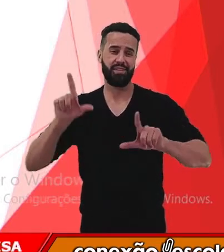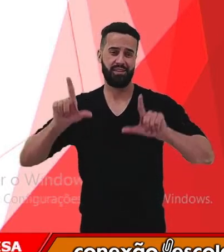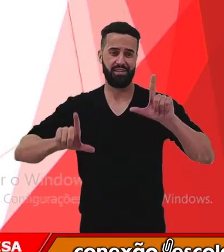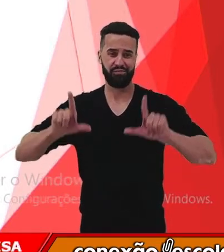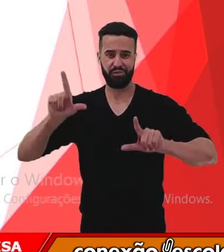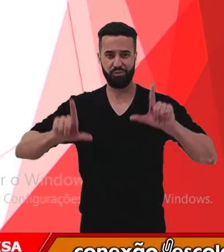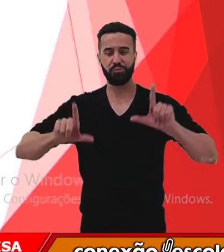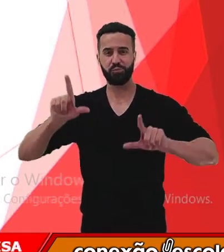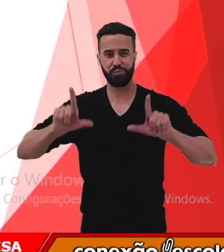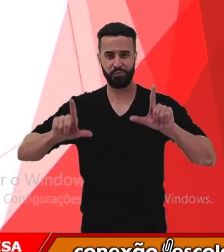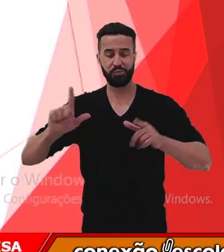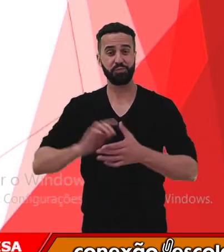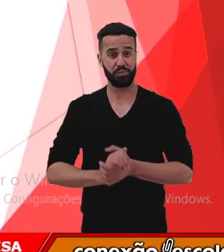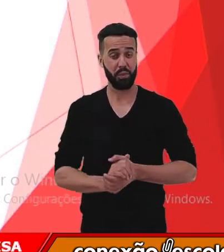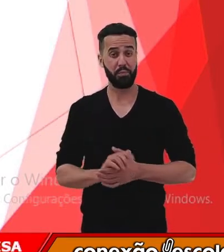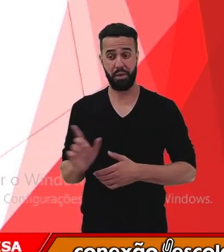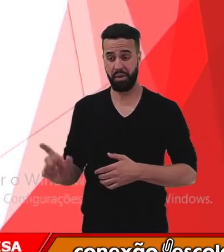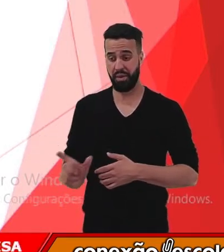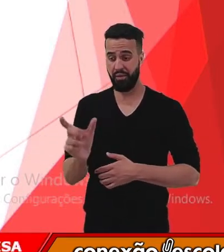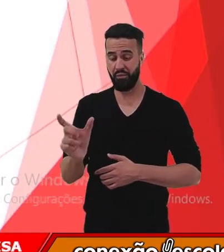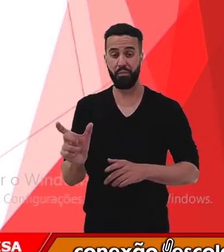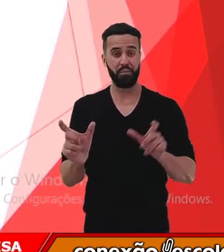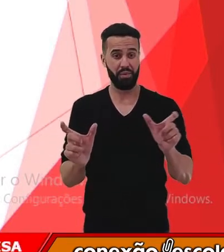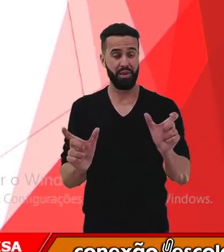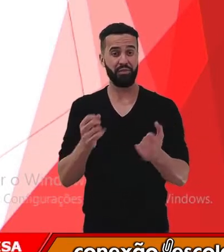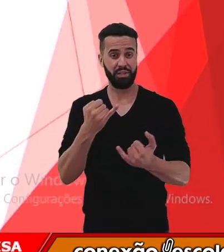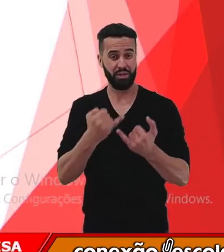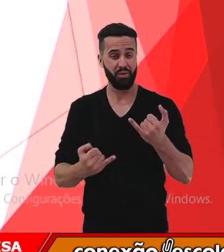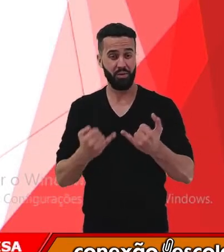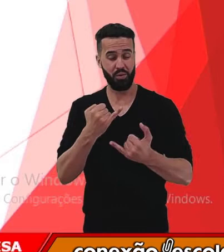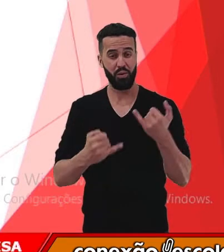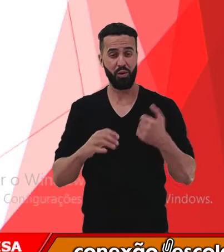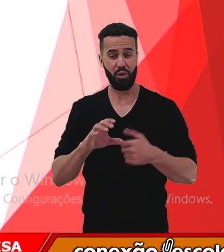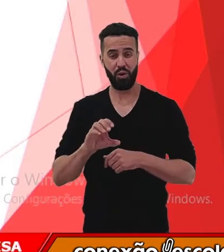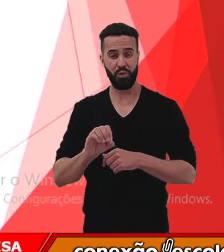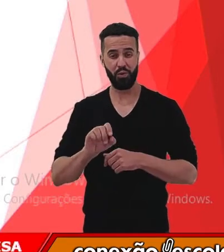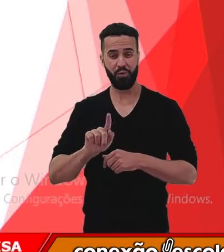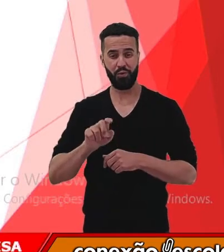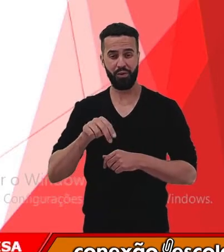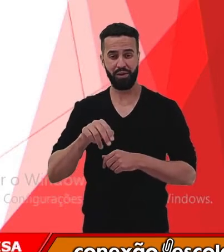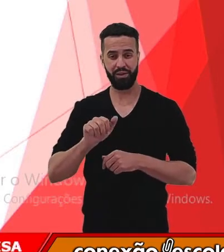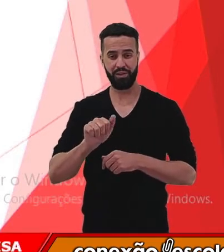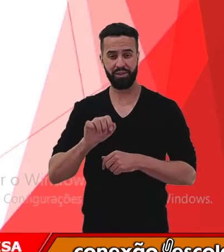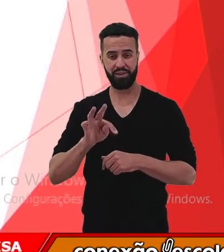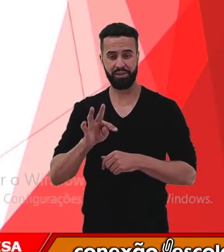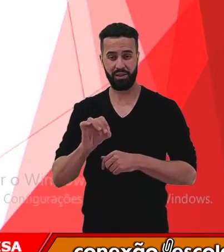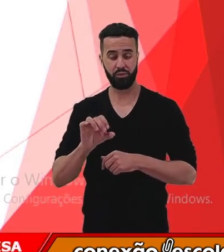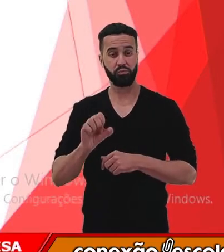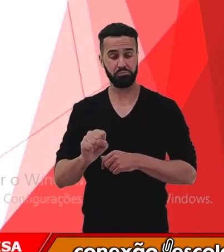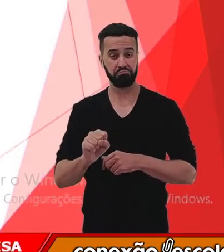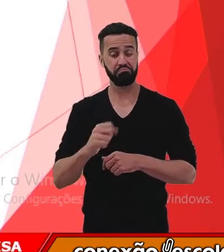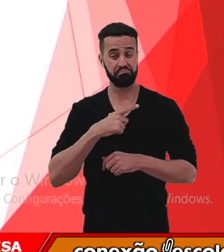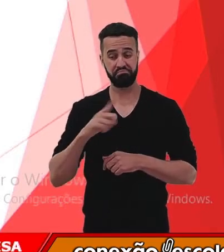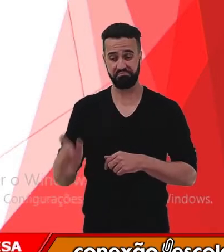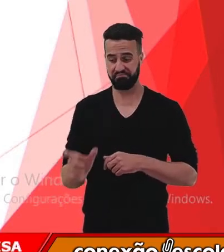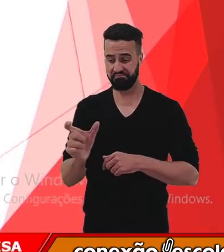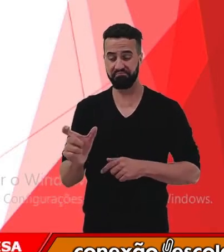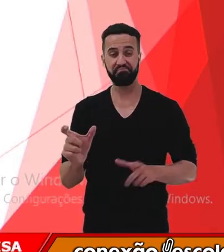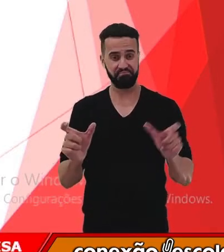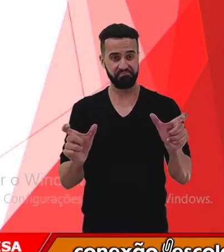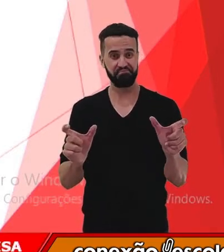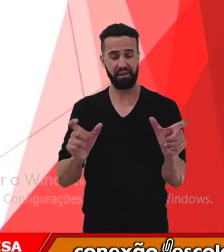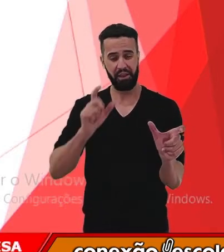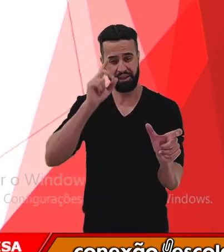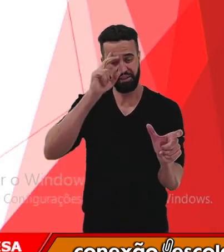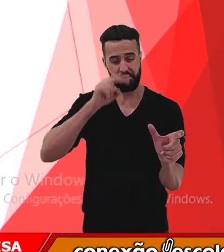palavras cognatas têm esse conceito. Elas lembram as palavras que já existem no nosso